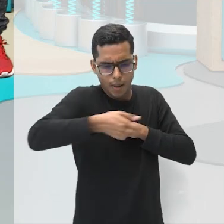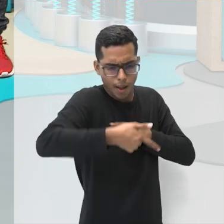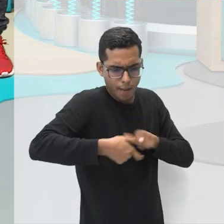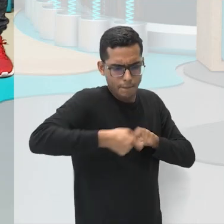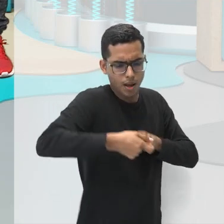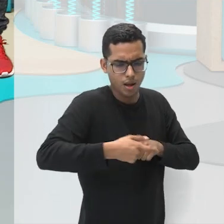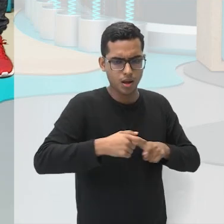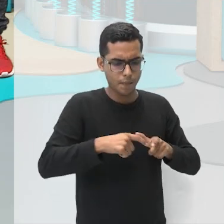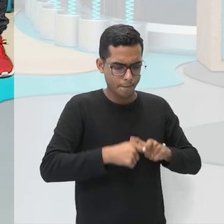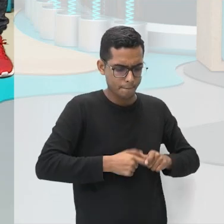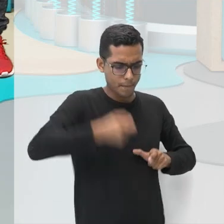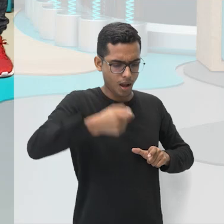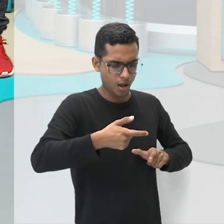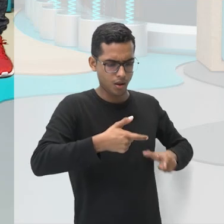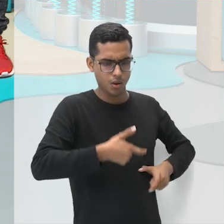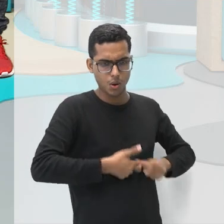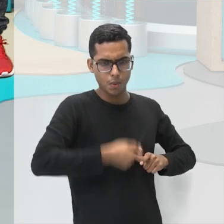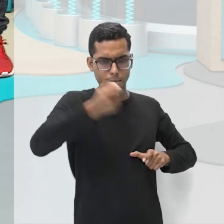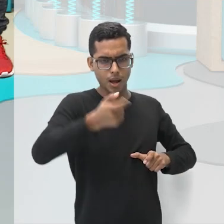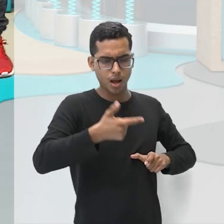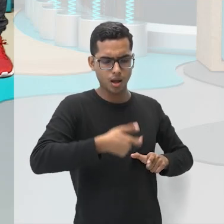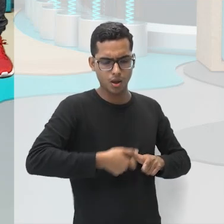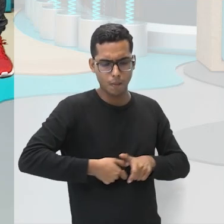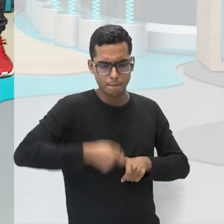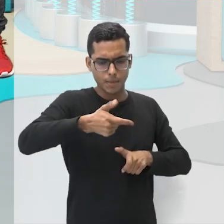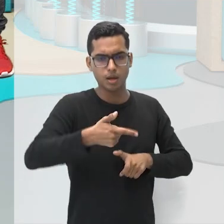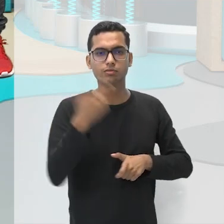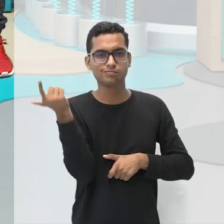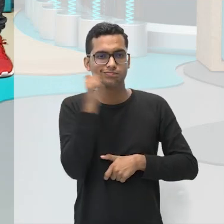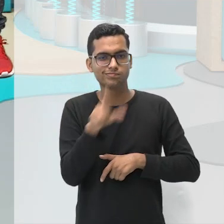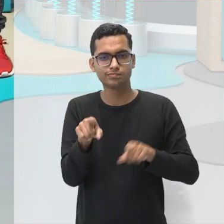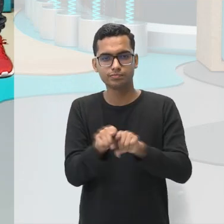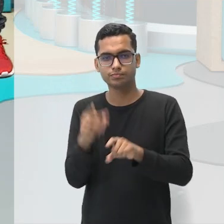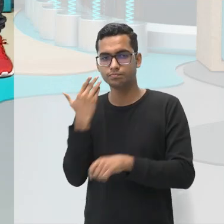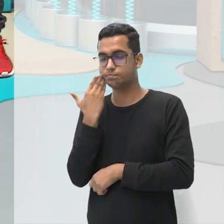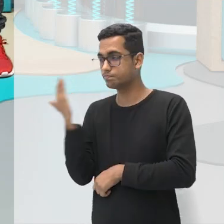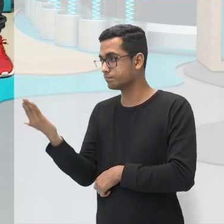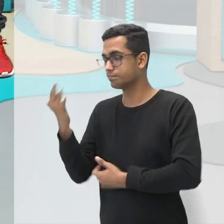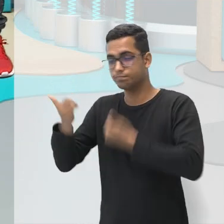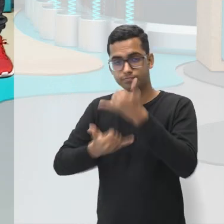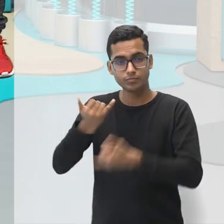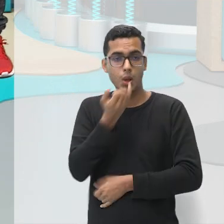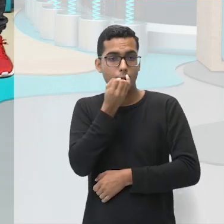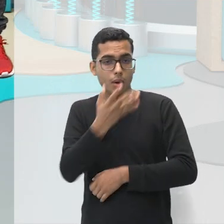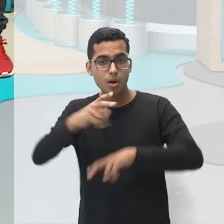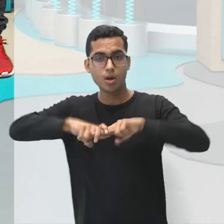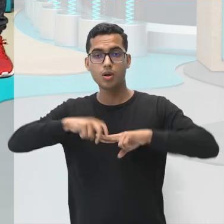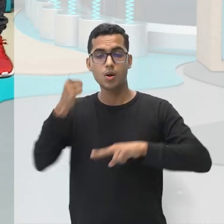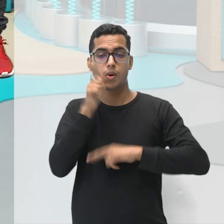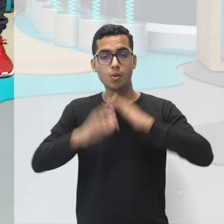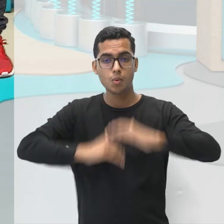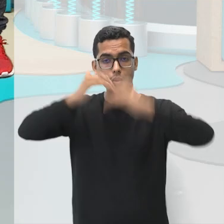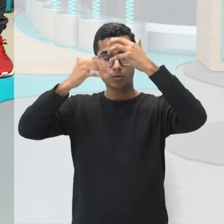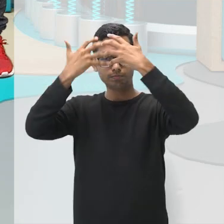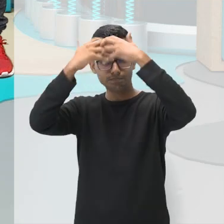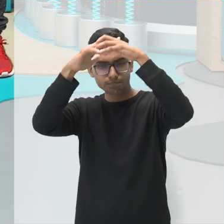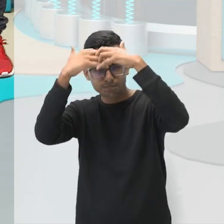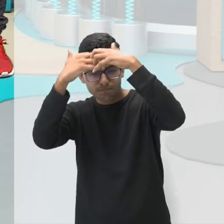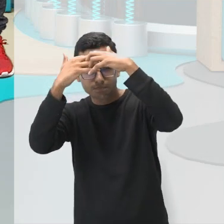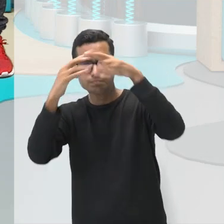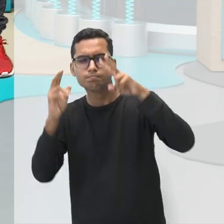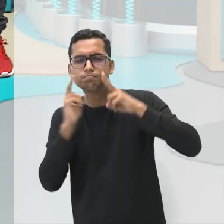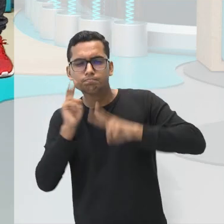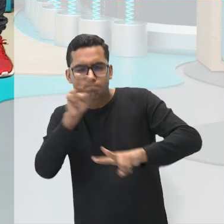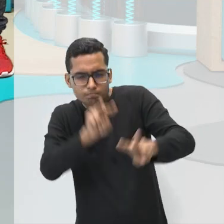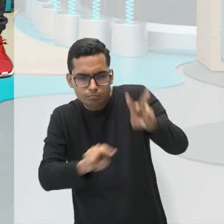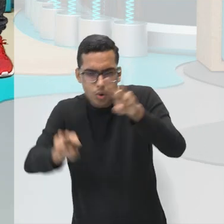cores dos pinos e das argolas. Para a gente entender um pouco mais, esse jogo ele é muito bom porque ele desenvolve a percepção